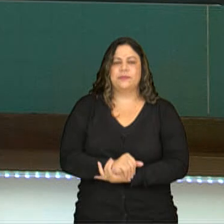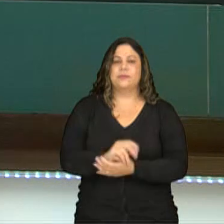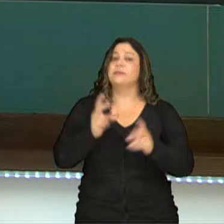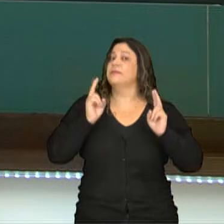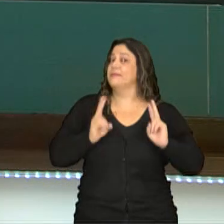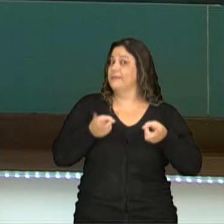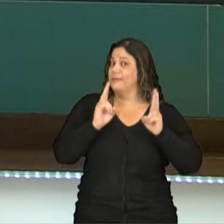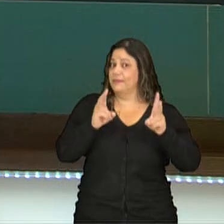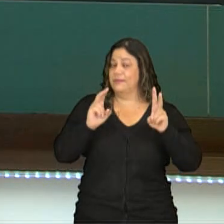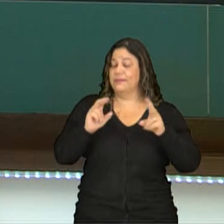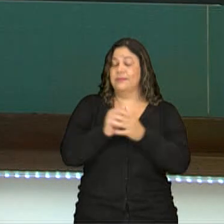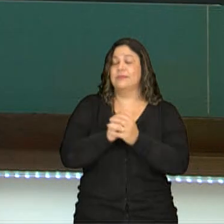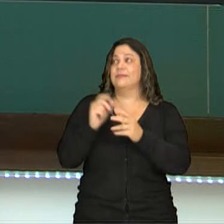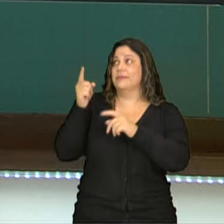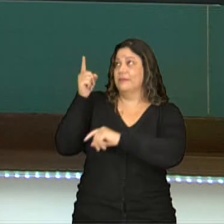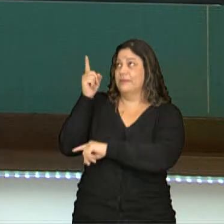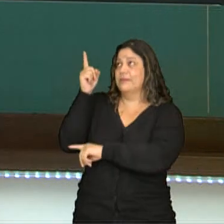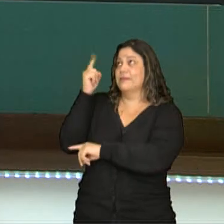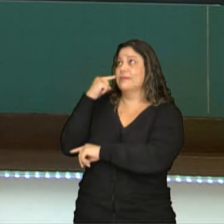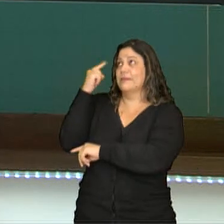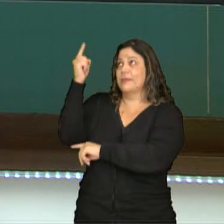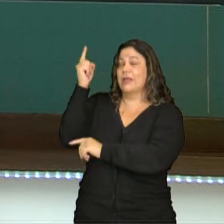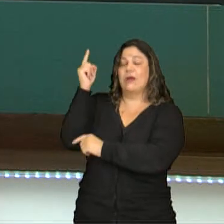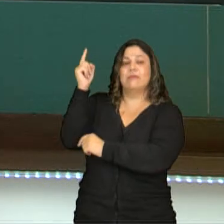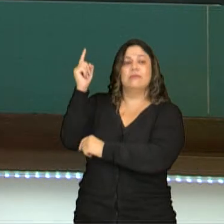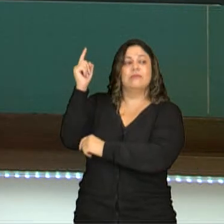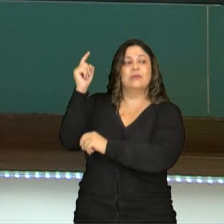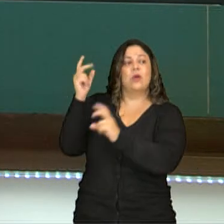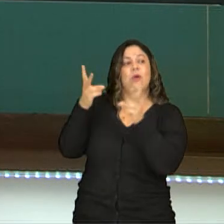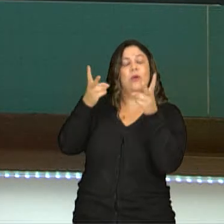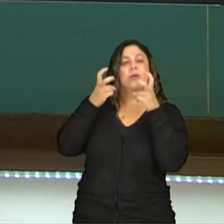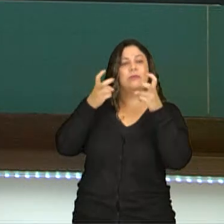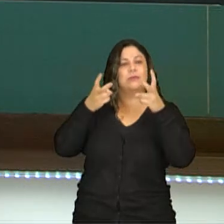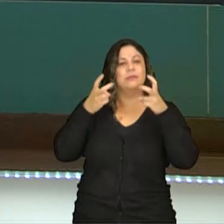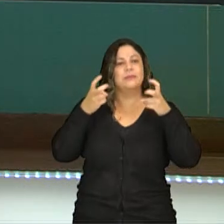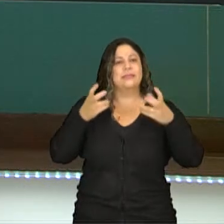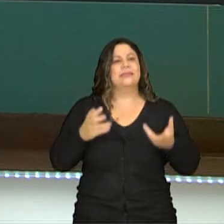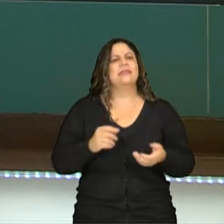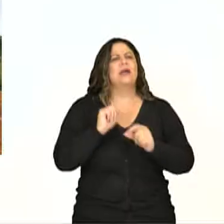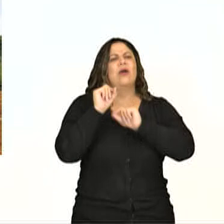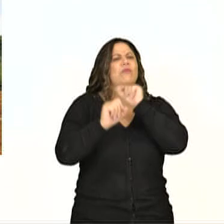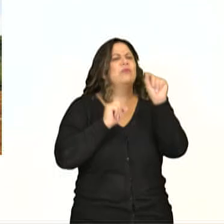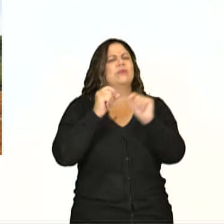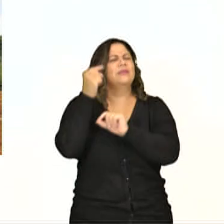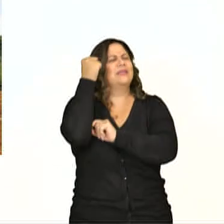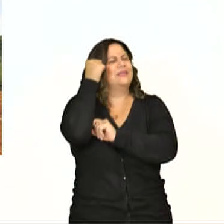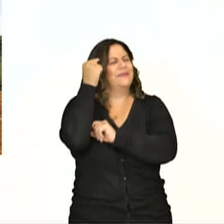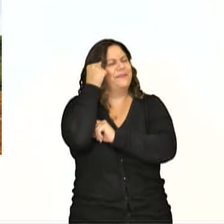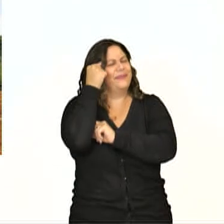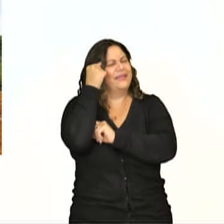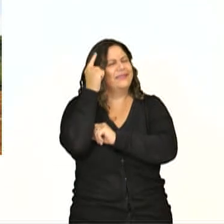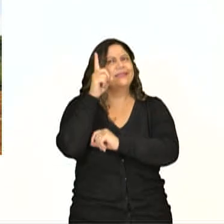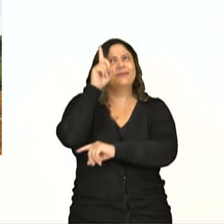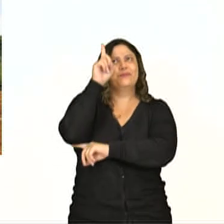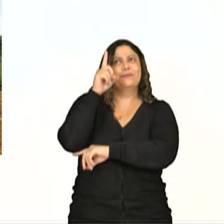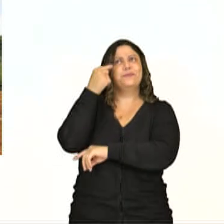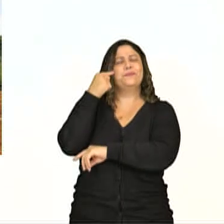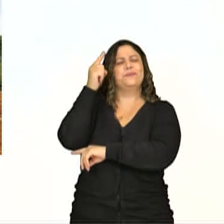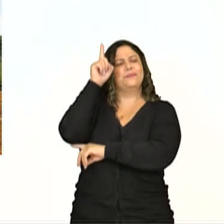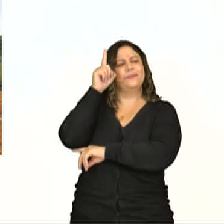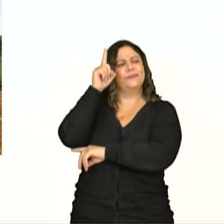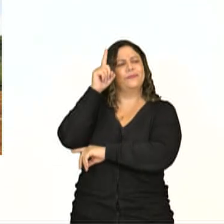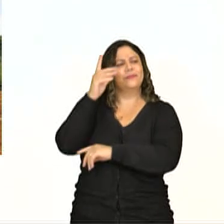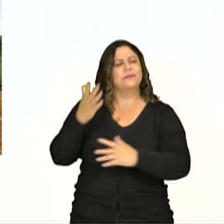Continuando aqui nessa imagem, a gente tem, eu quero que vocês observem, o que vocês pensam quando vocês veem essa primeira imagem aqui,